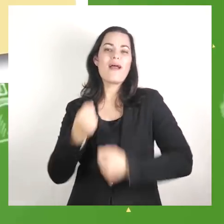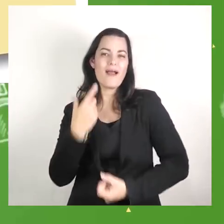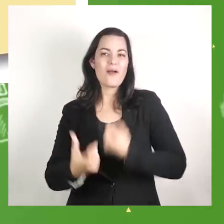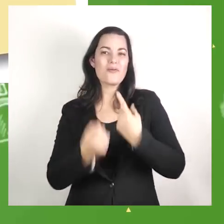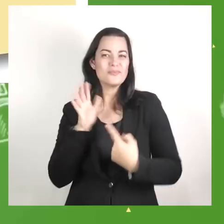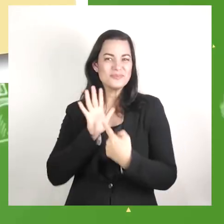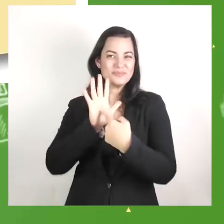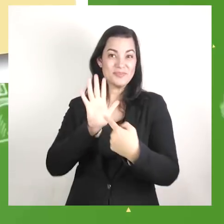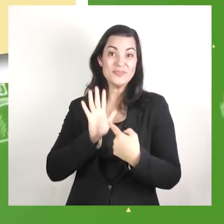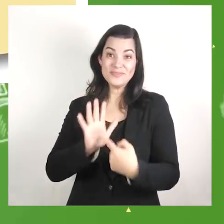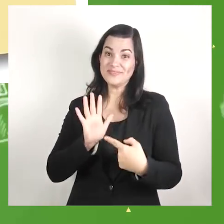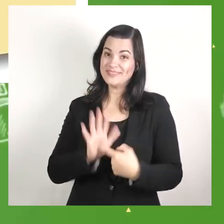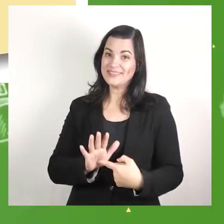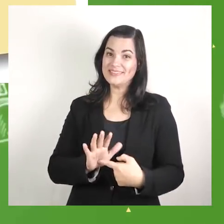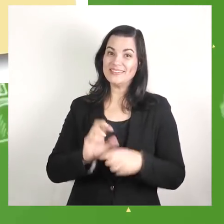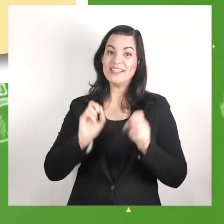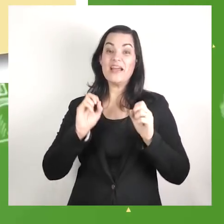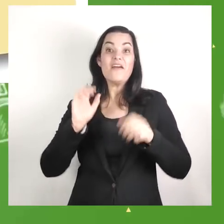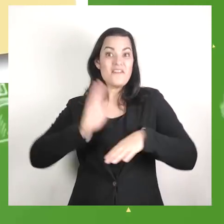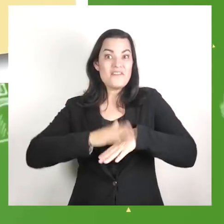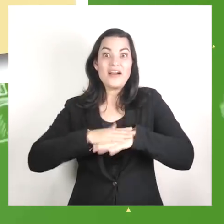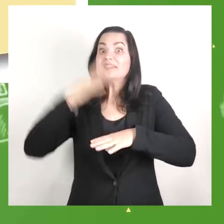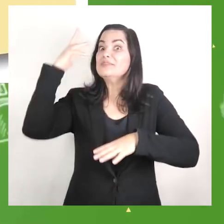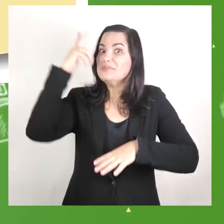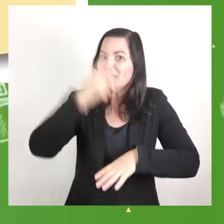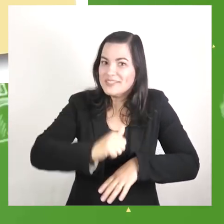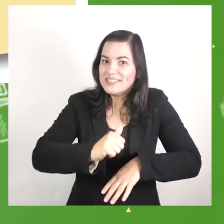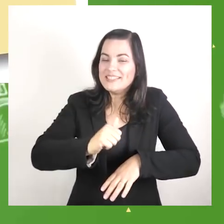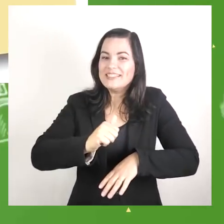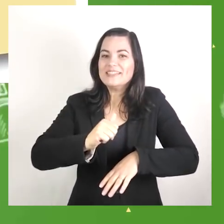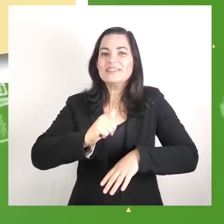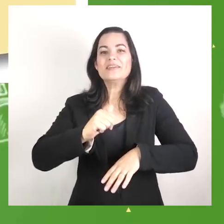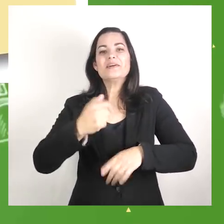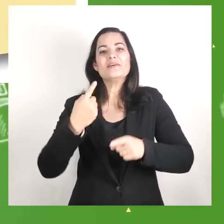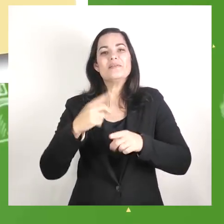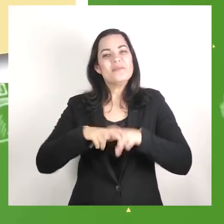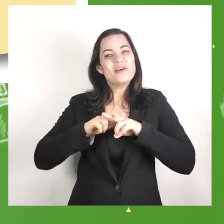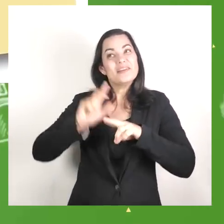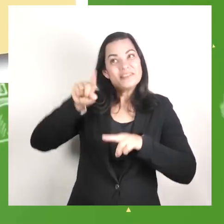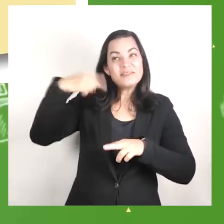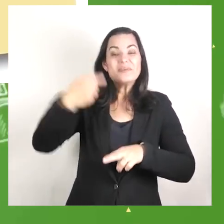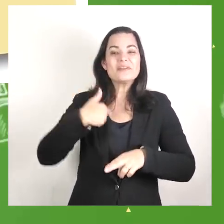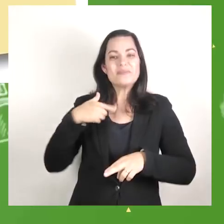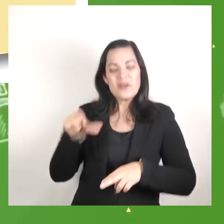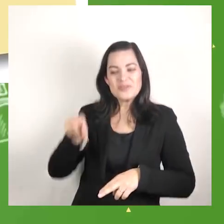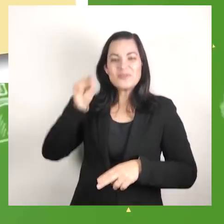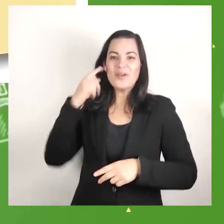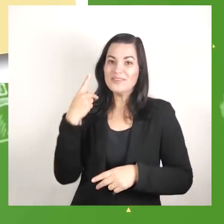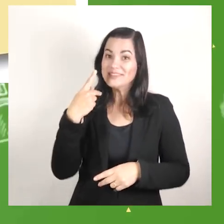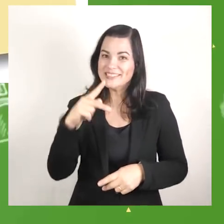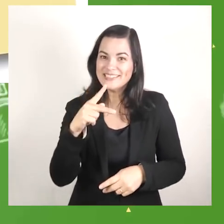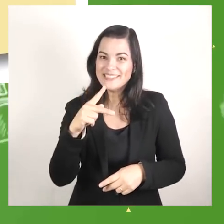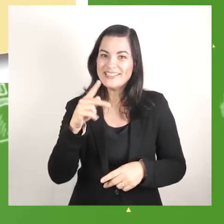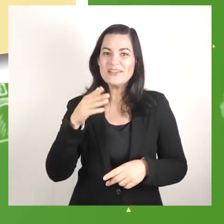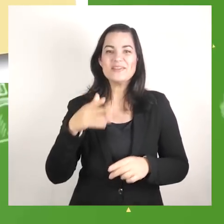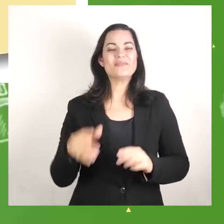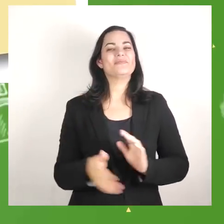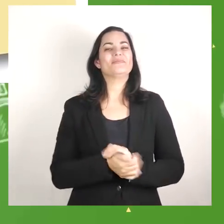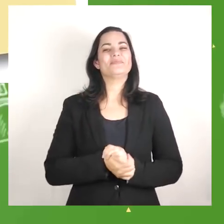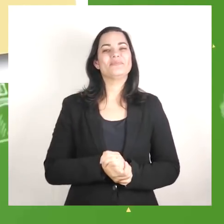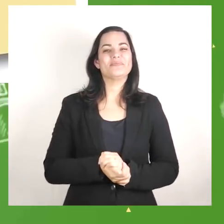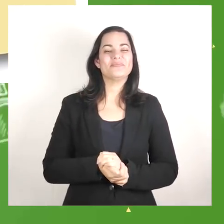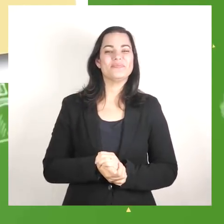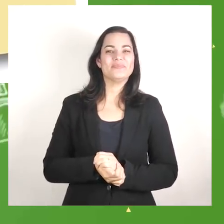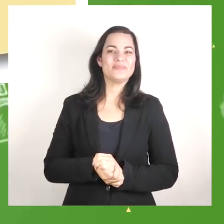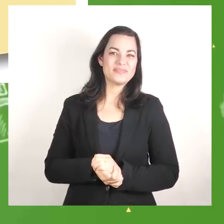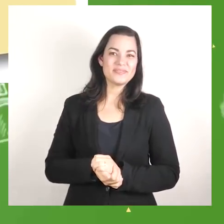para compartilhar. Então, capricha lá no seu registro para que você possa aparecer com a sua hipótese aqui no nosso